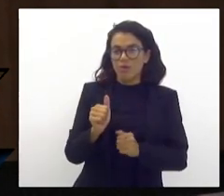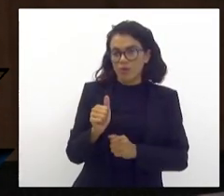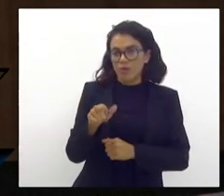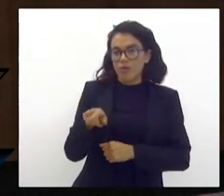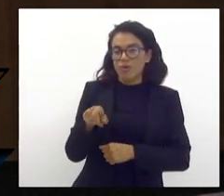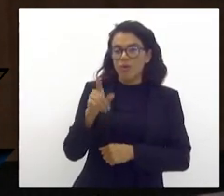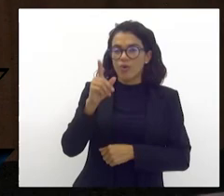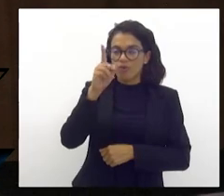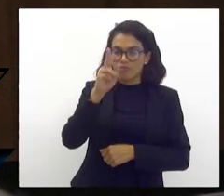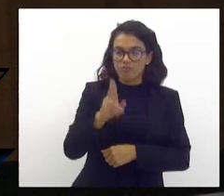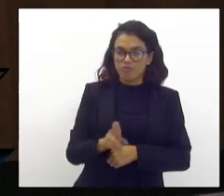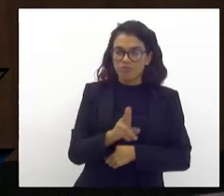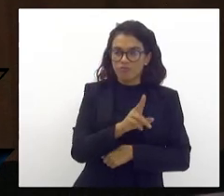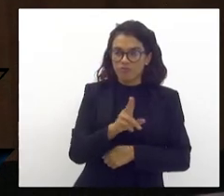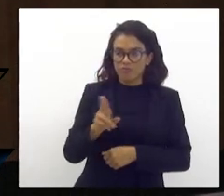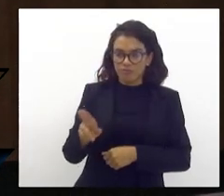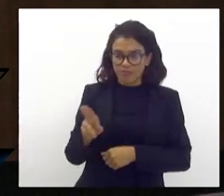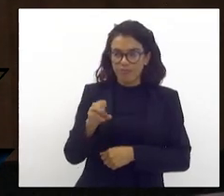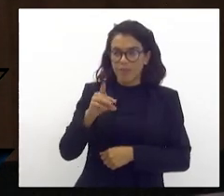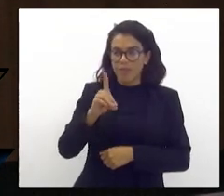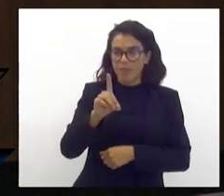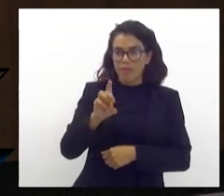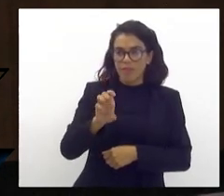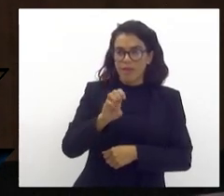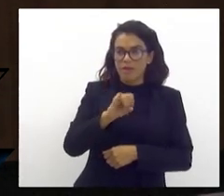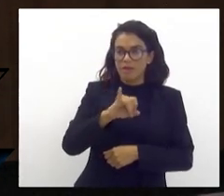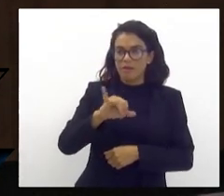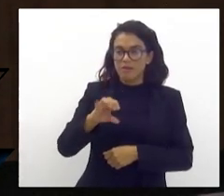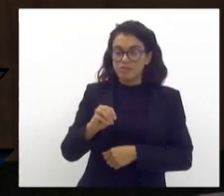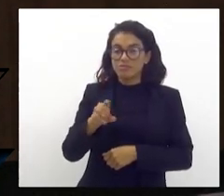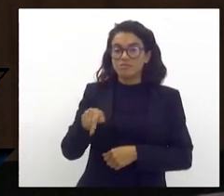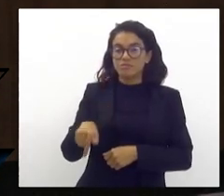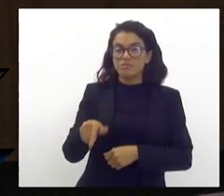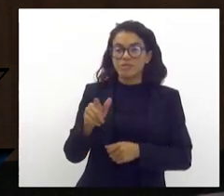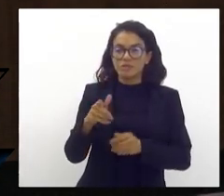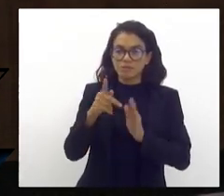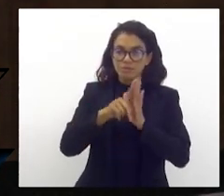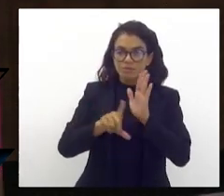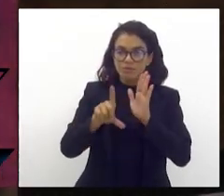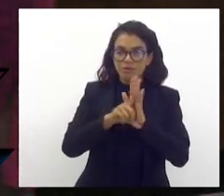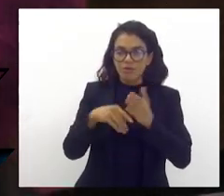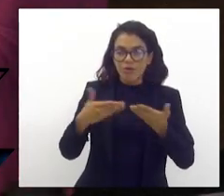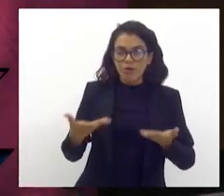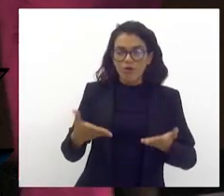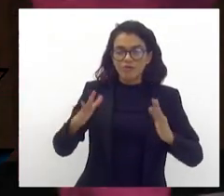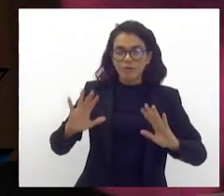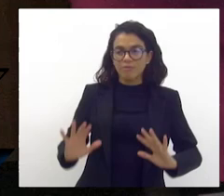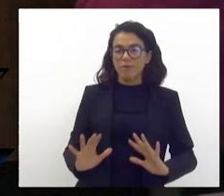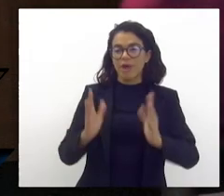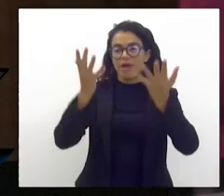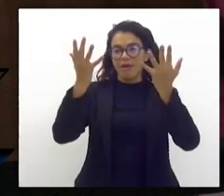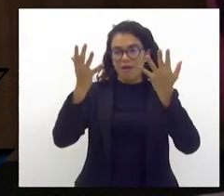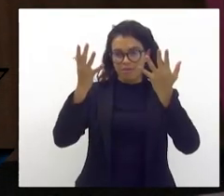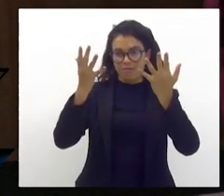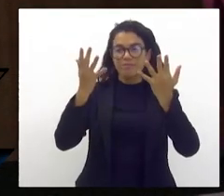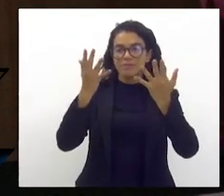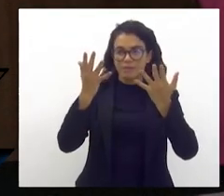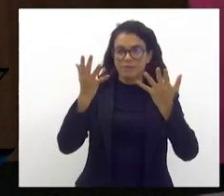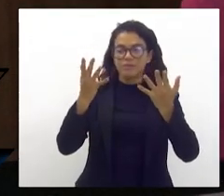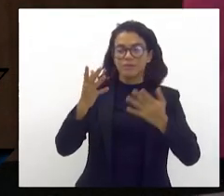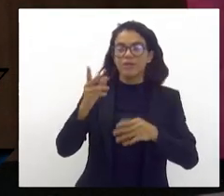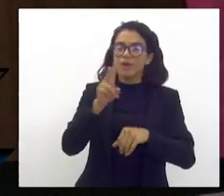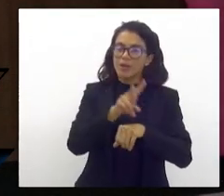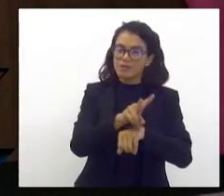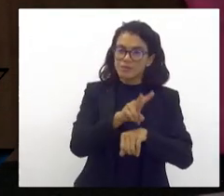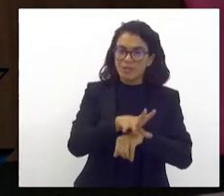Décio, e parabenizar, e esse projeto vem coroar o dia de São Francisco de Assis, que é o